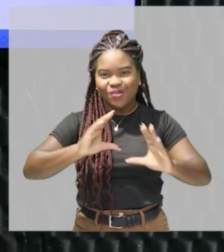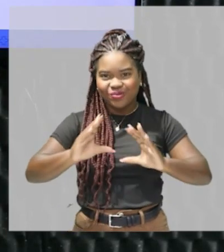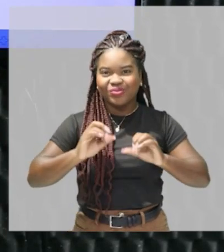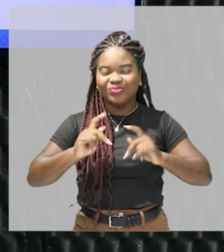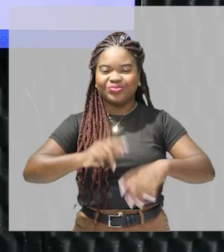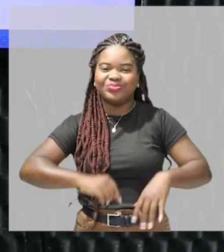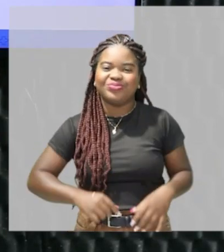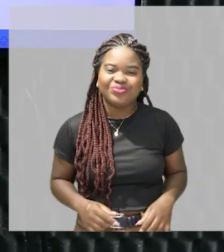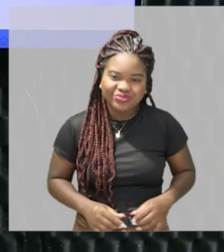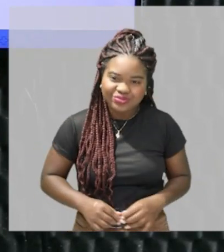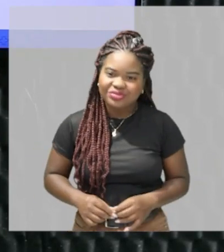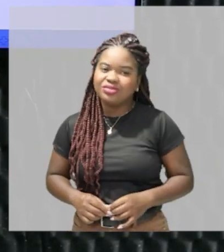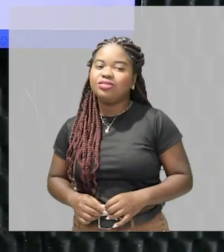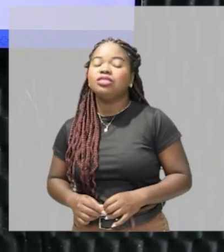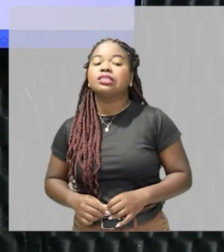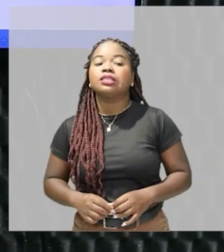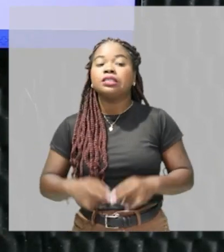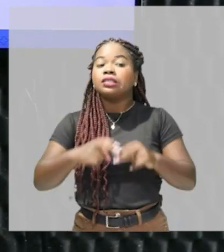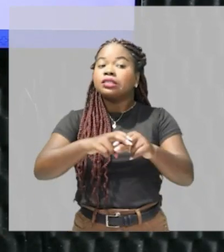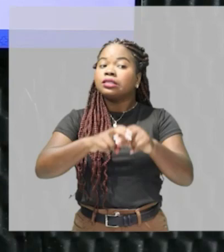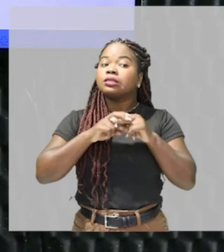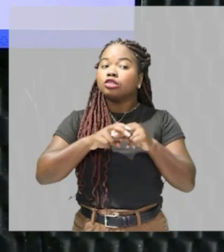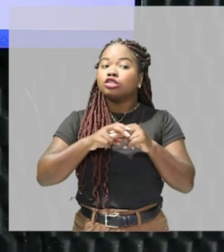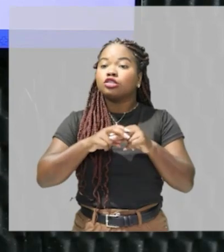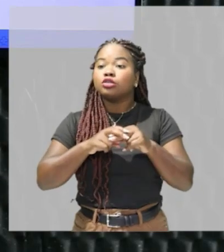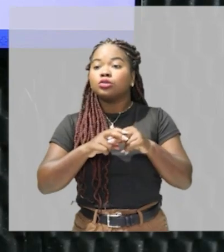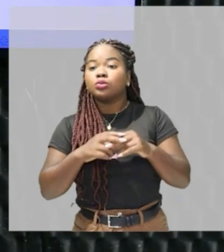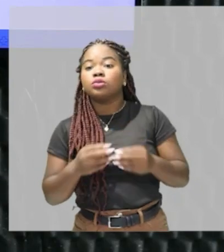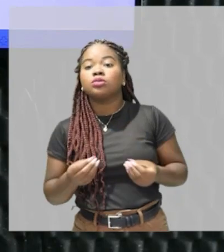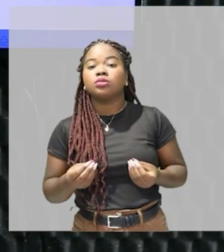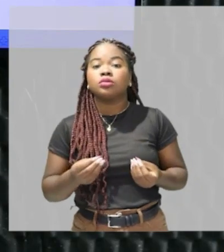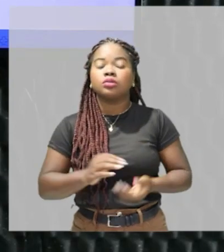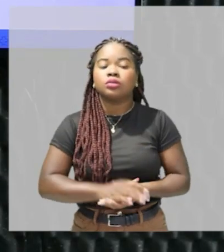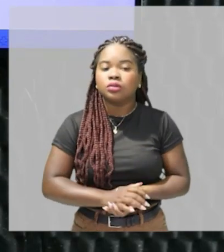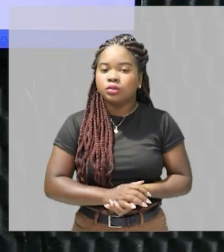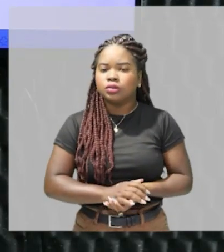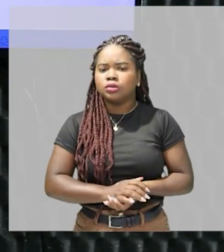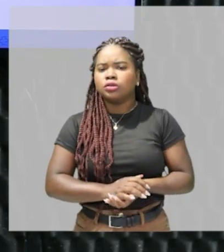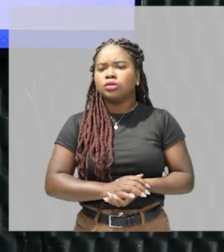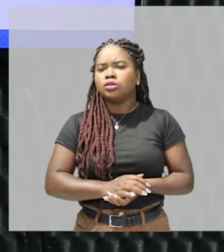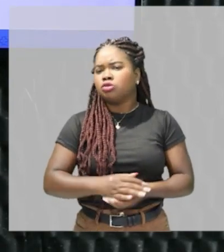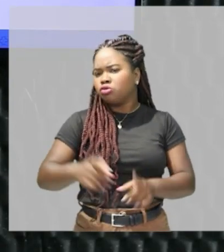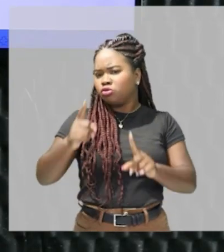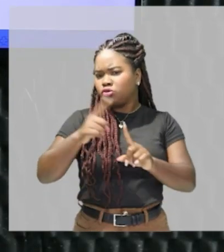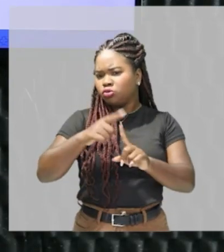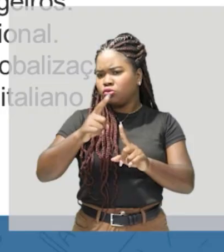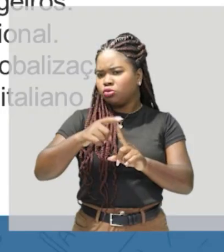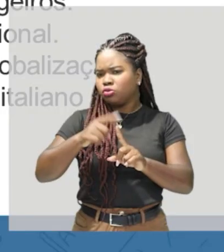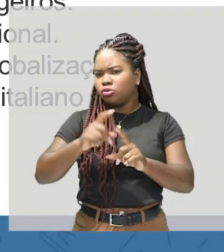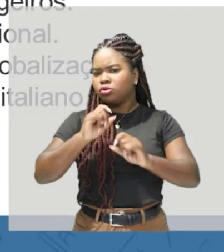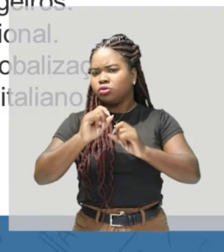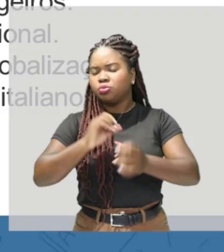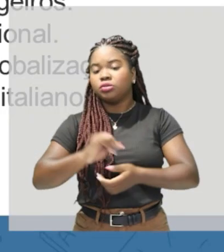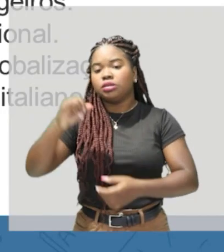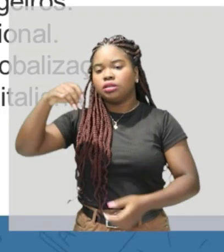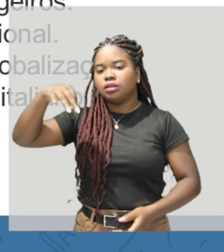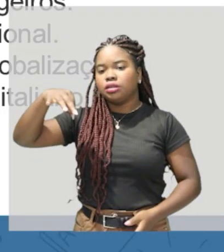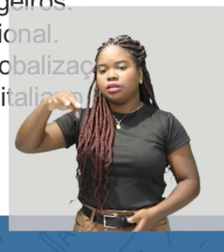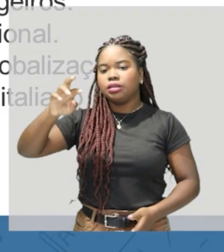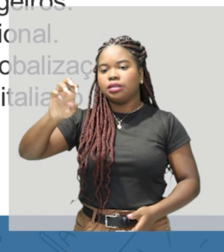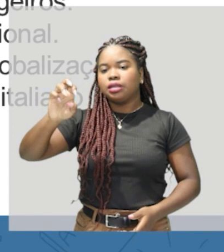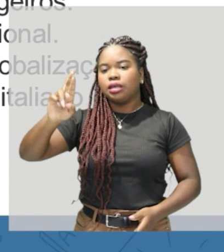se comunicar. Diante do movimento de internacionalização no ensino superior,